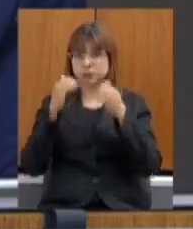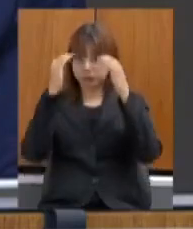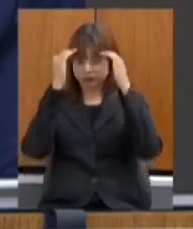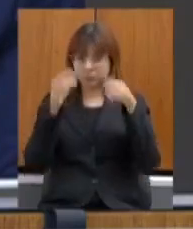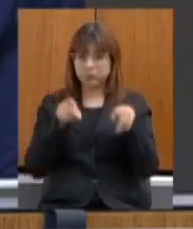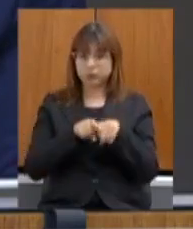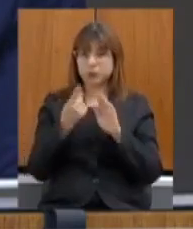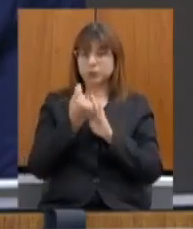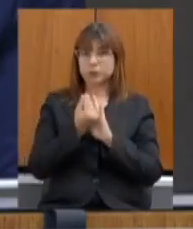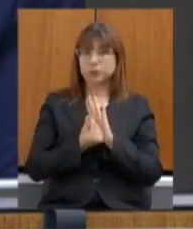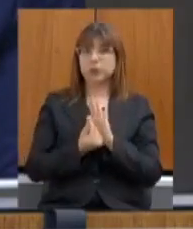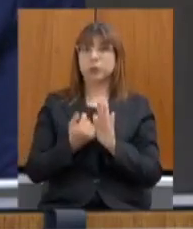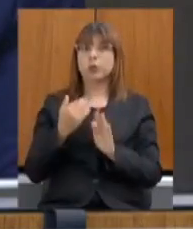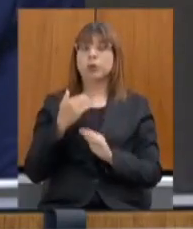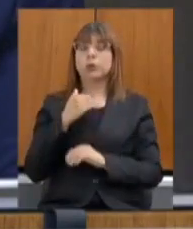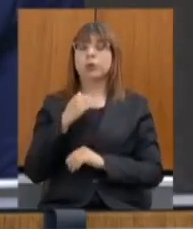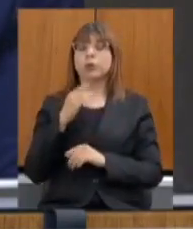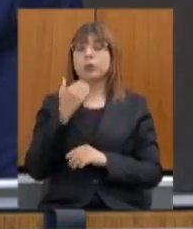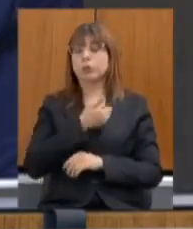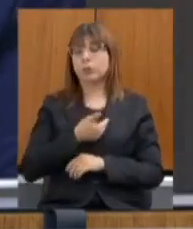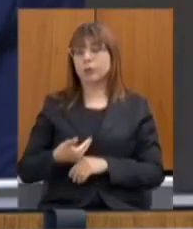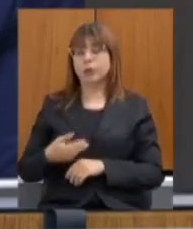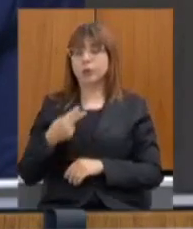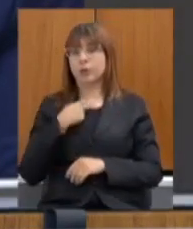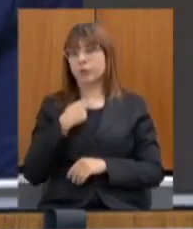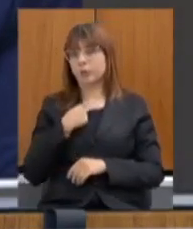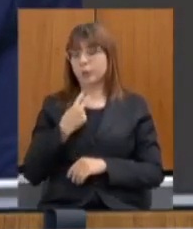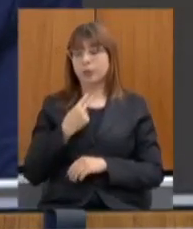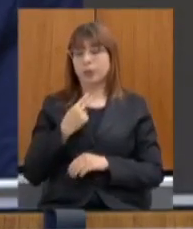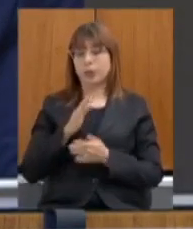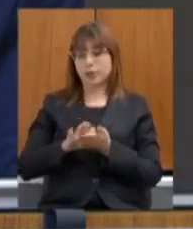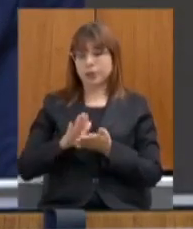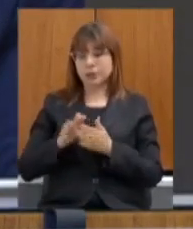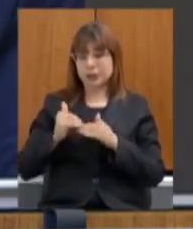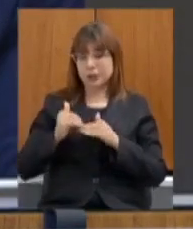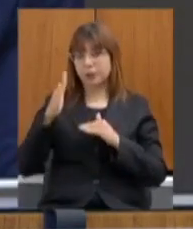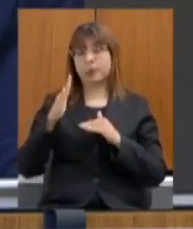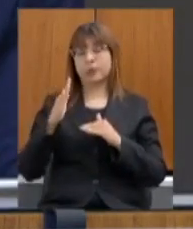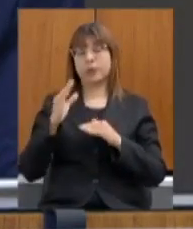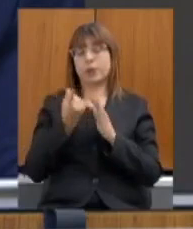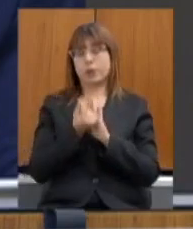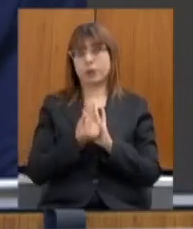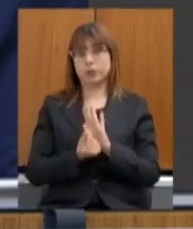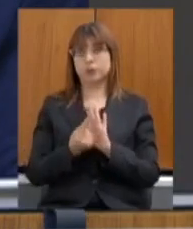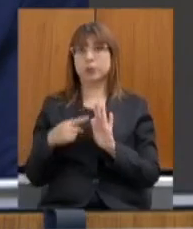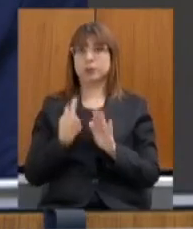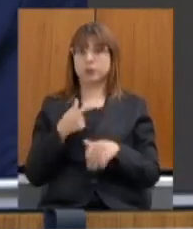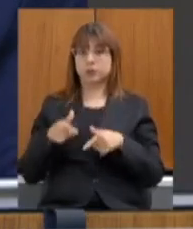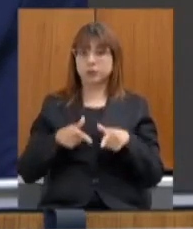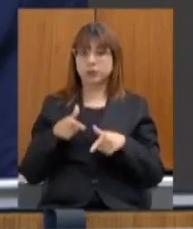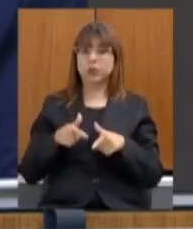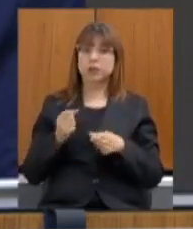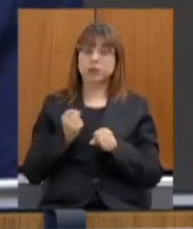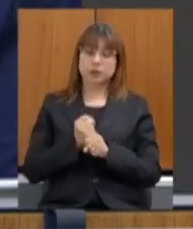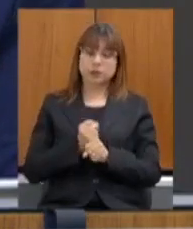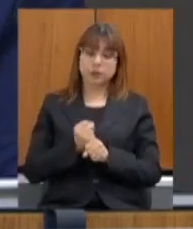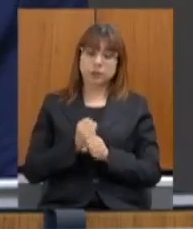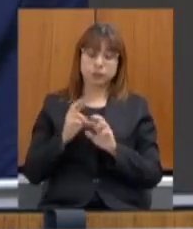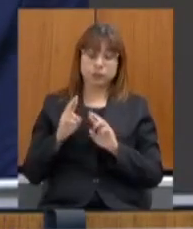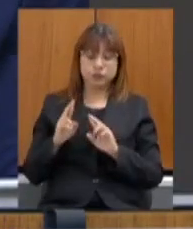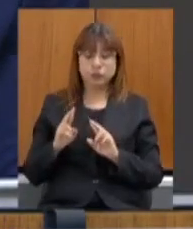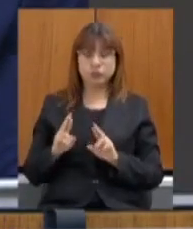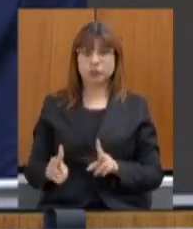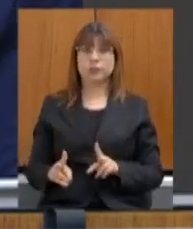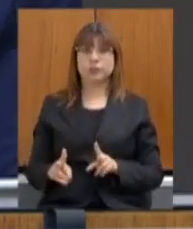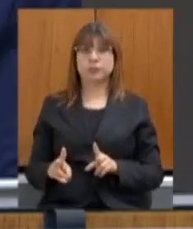orçamento também, o governo não pode gastar nada para além do orçamento. Então, nós estamos trabalhando, foi um ano extremamente atípico,